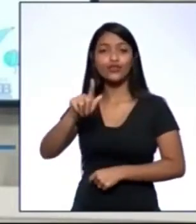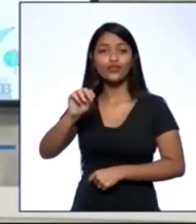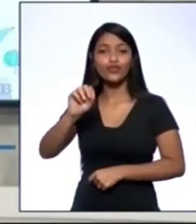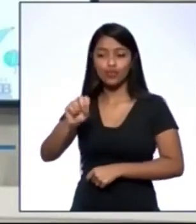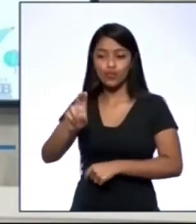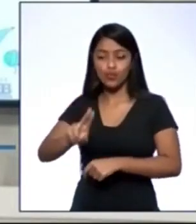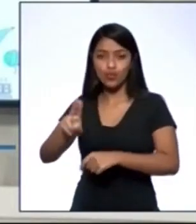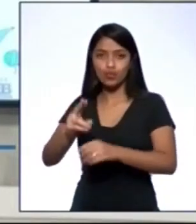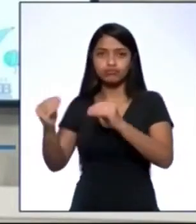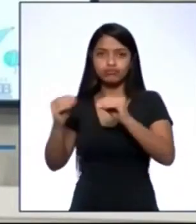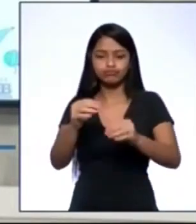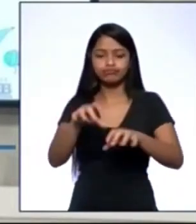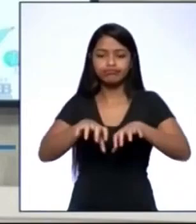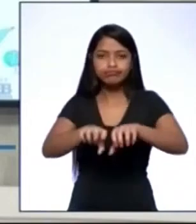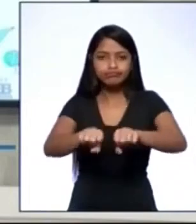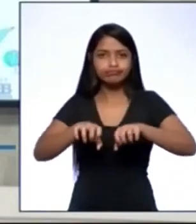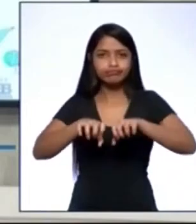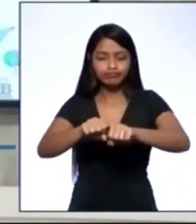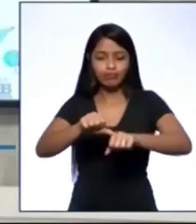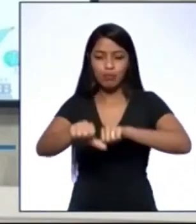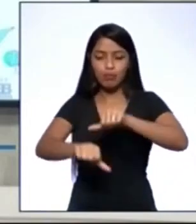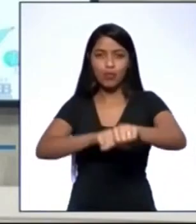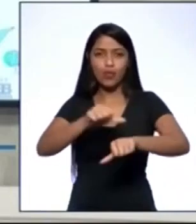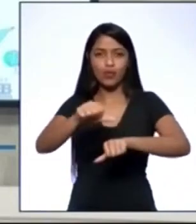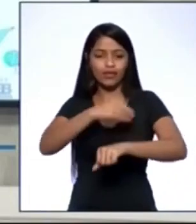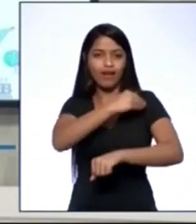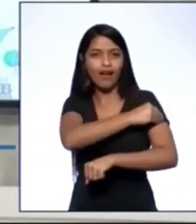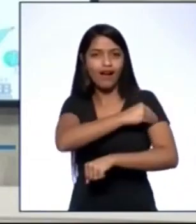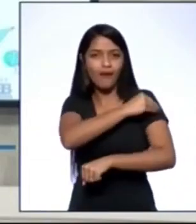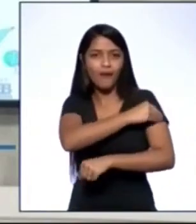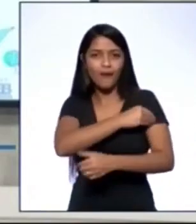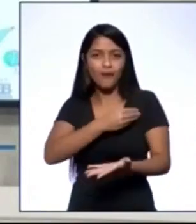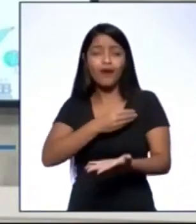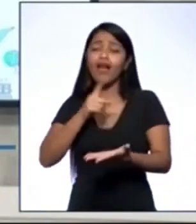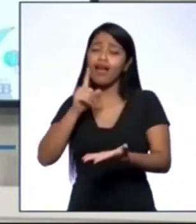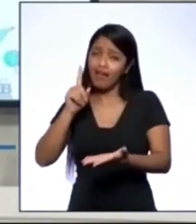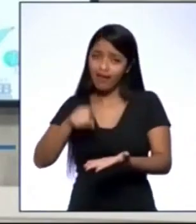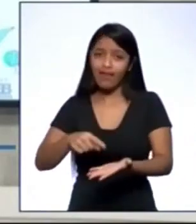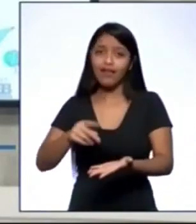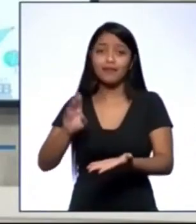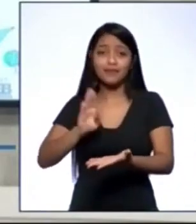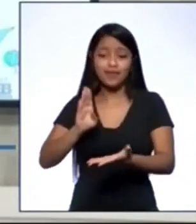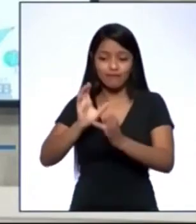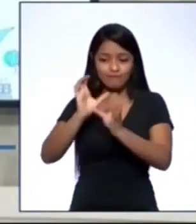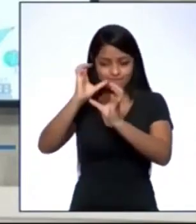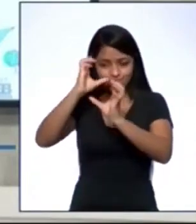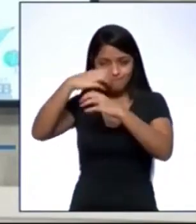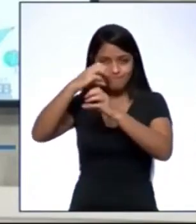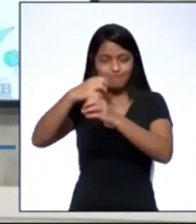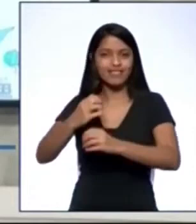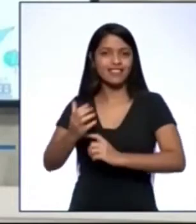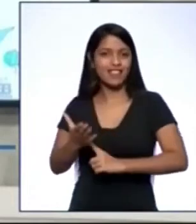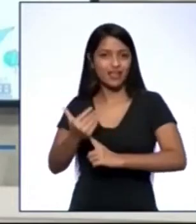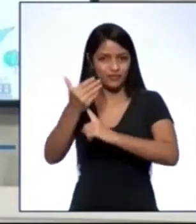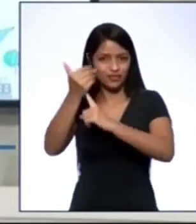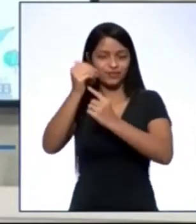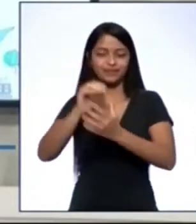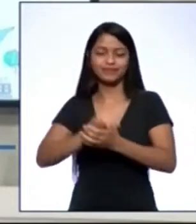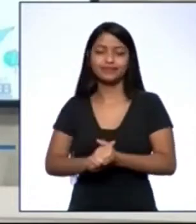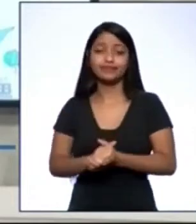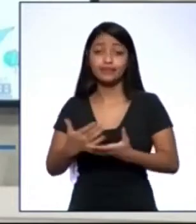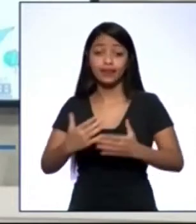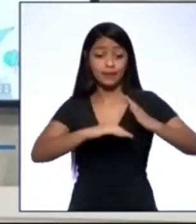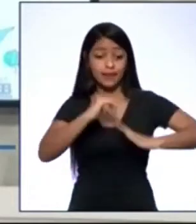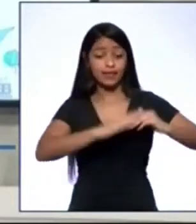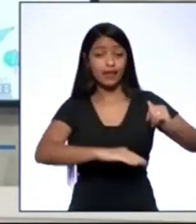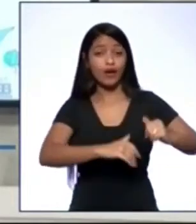utilizando aspectos da biotecnologia, certo? E essa habilidade 11, ela mostra para nós justamente isto, que